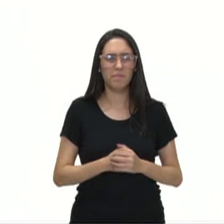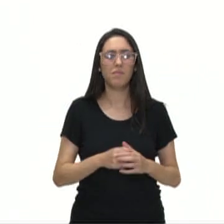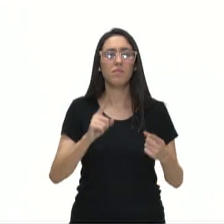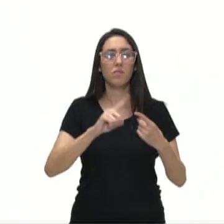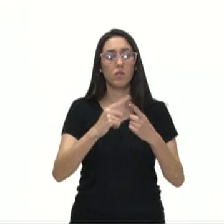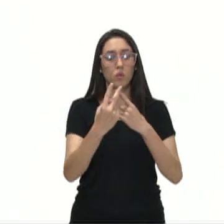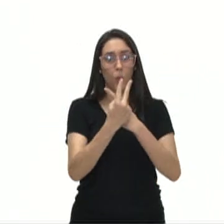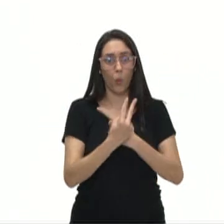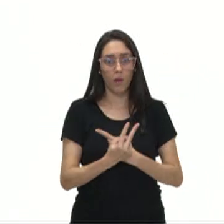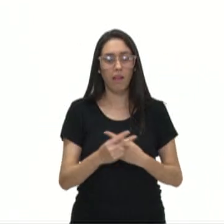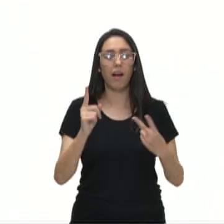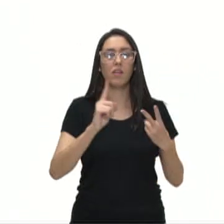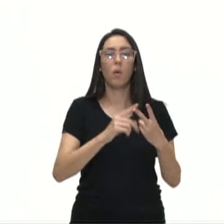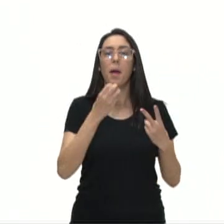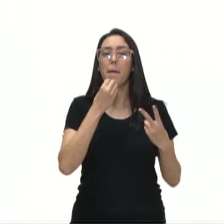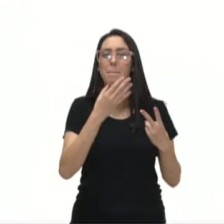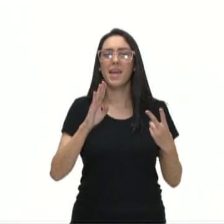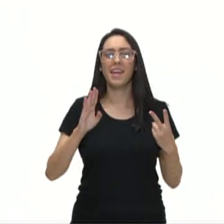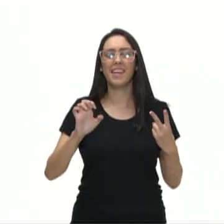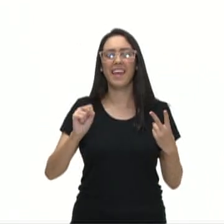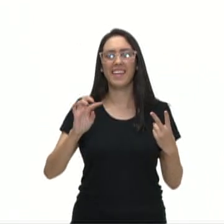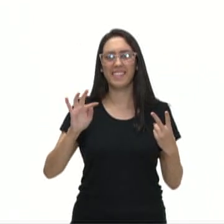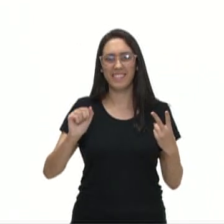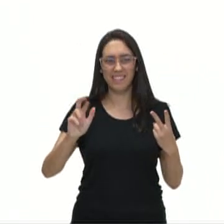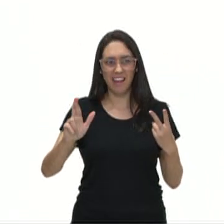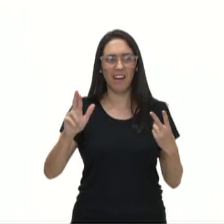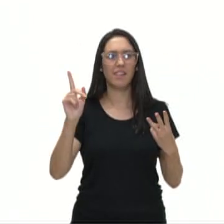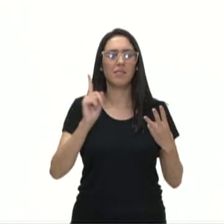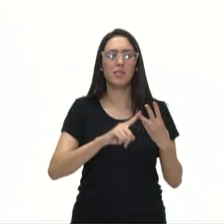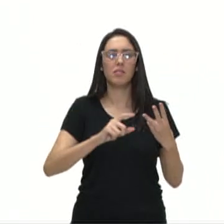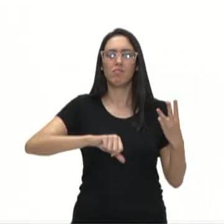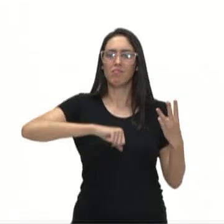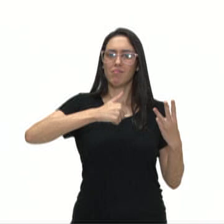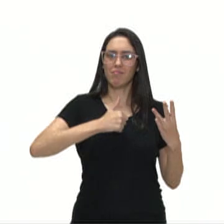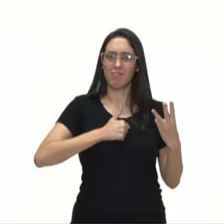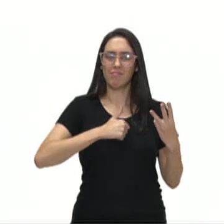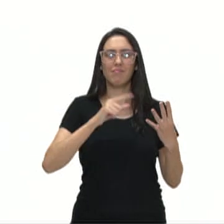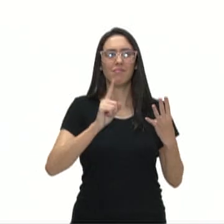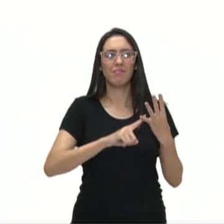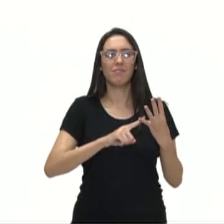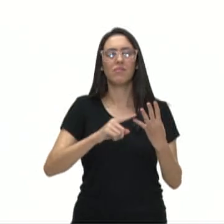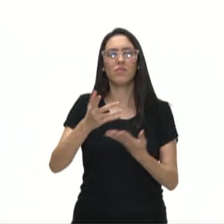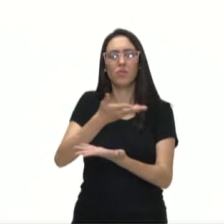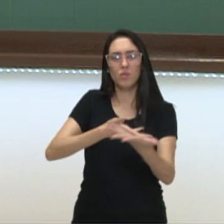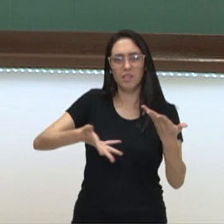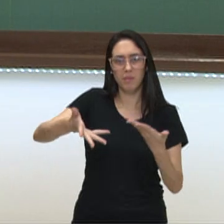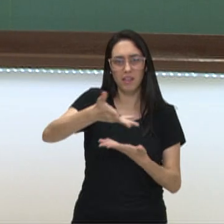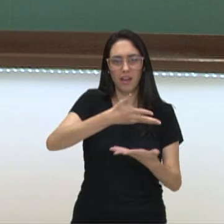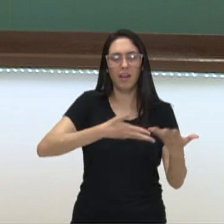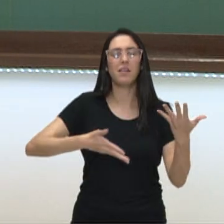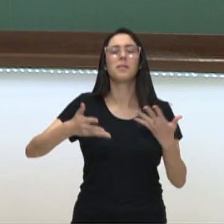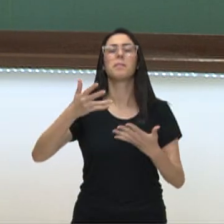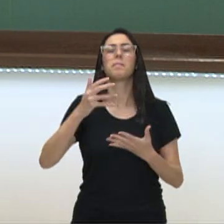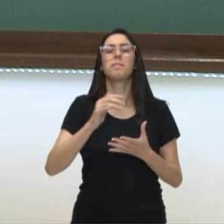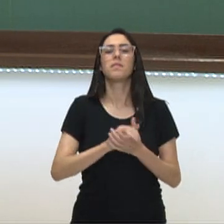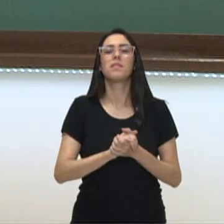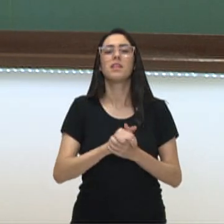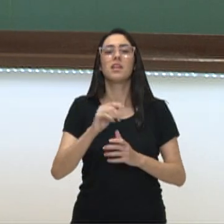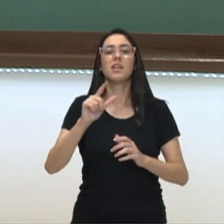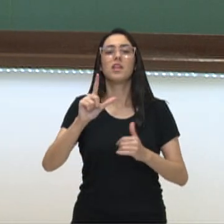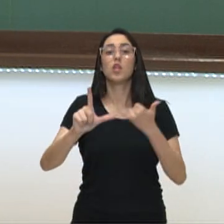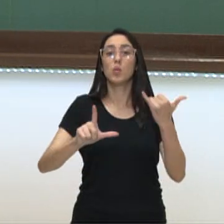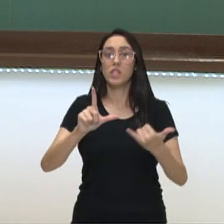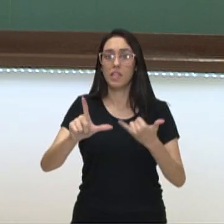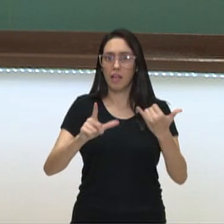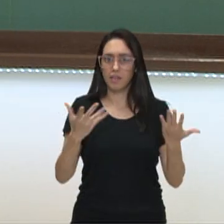o bem-estar, a autoestima, a sociabilidade e a ludicidade. Então, esse exercício nós vamos fazer um pouquinho